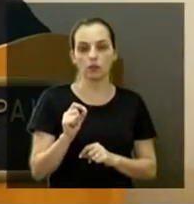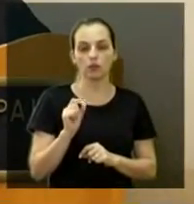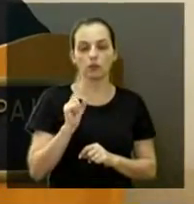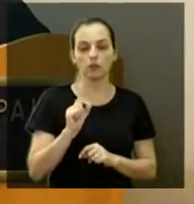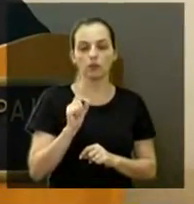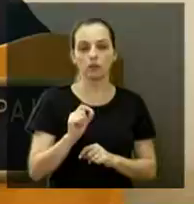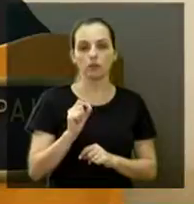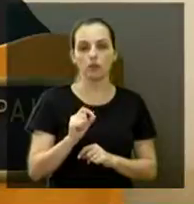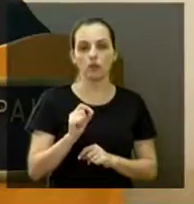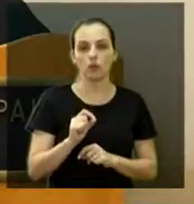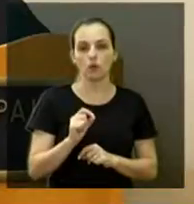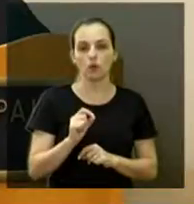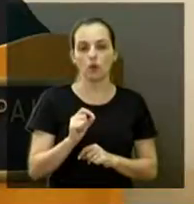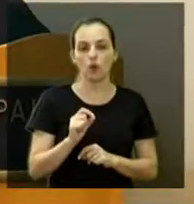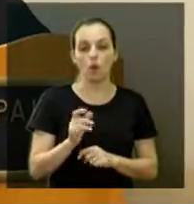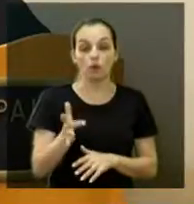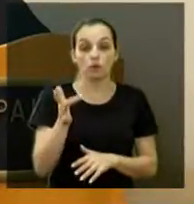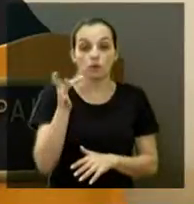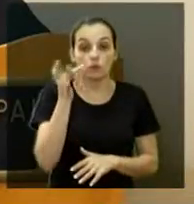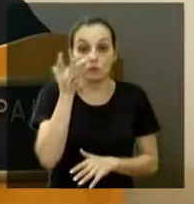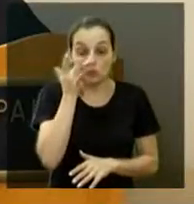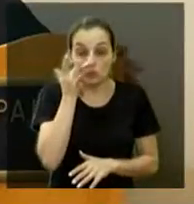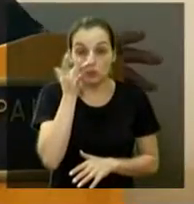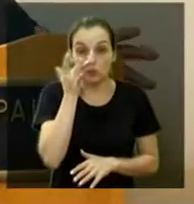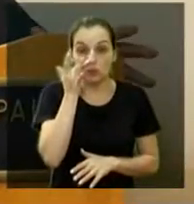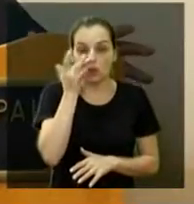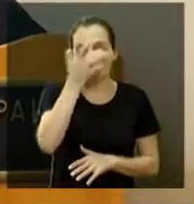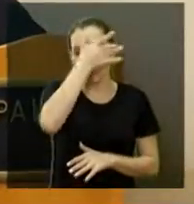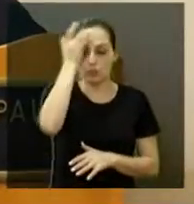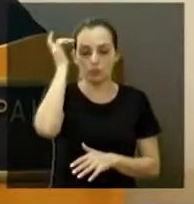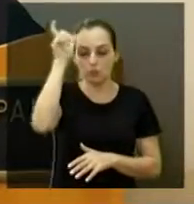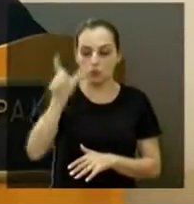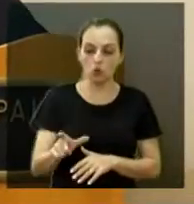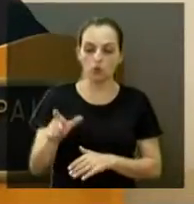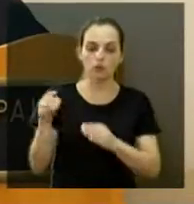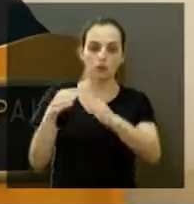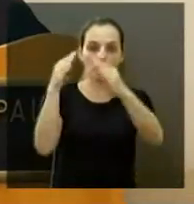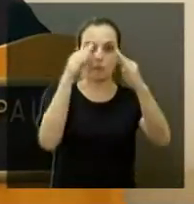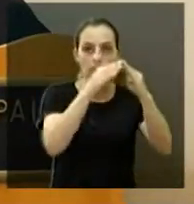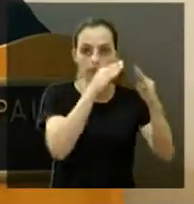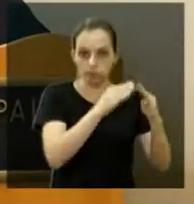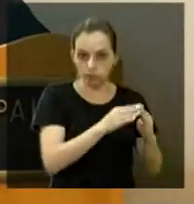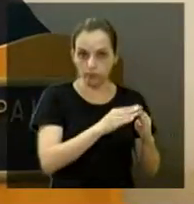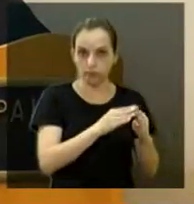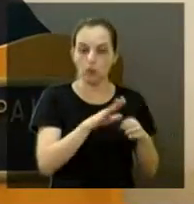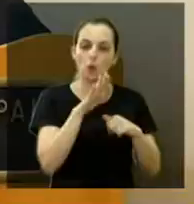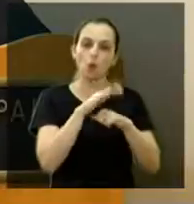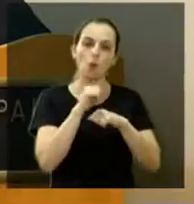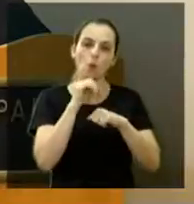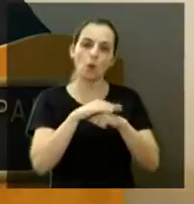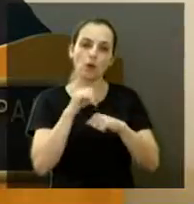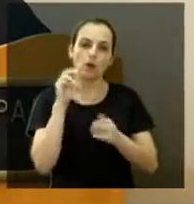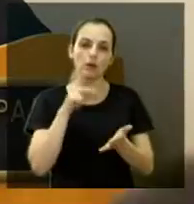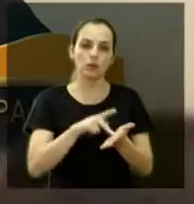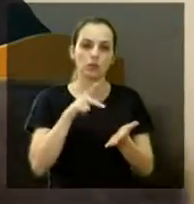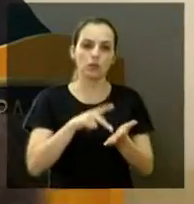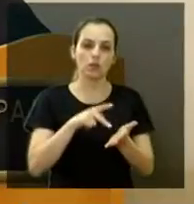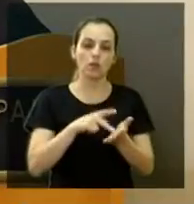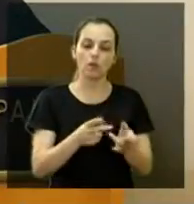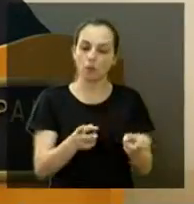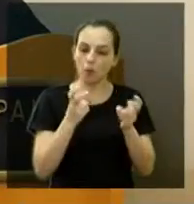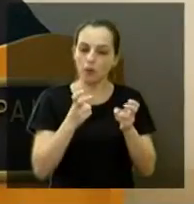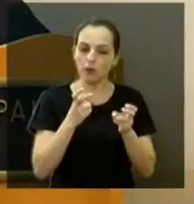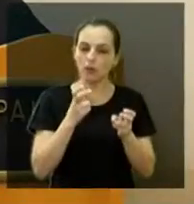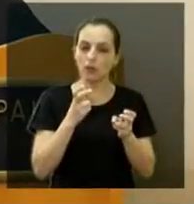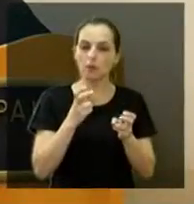a dignização dos moradores dos bairros. O carinho que tem também para o nosso lado, a gente nota por aí. E